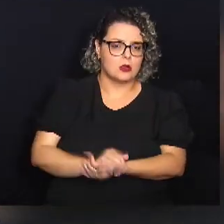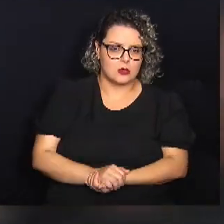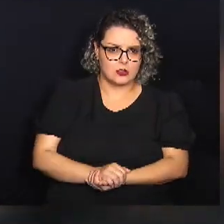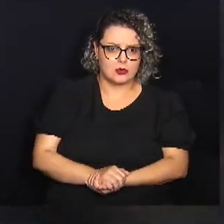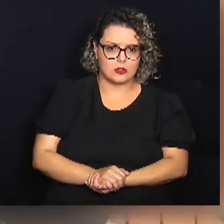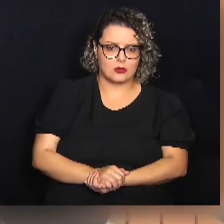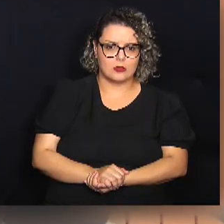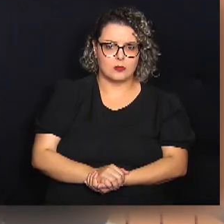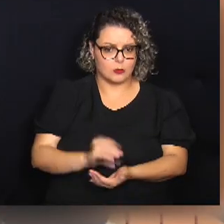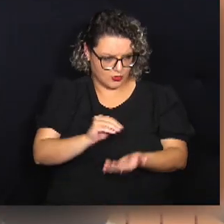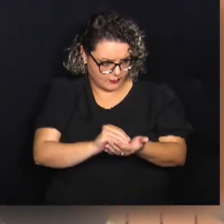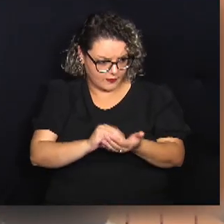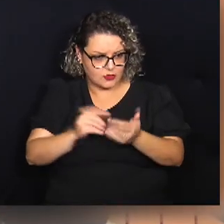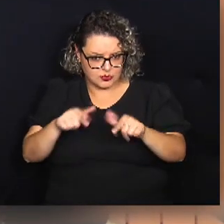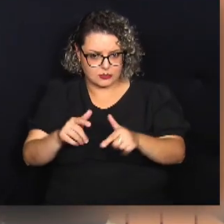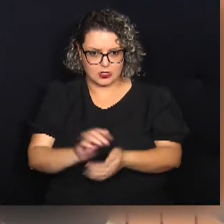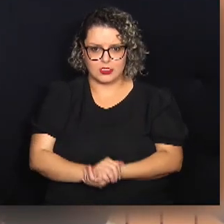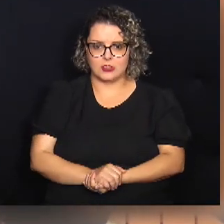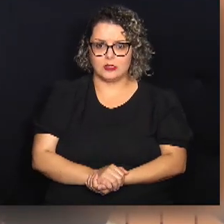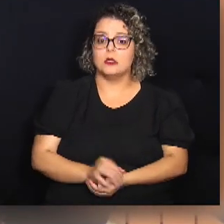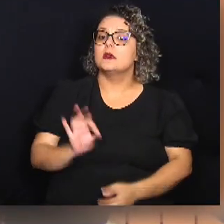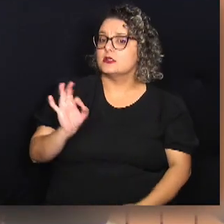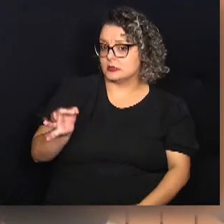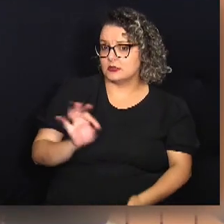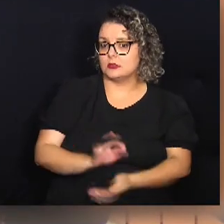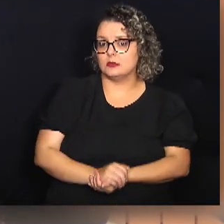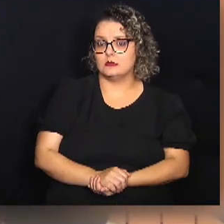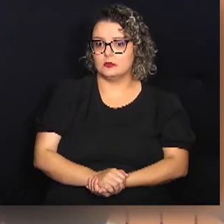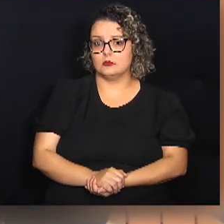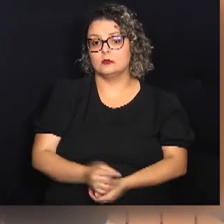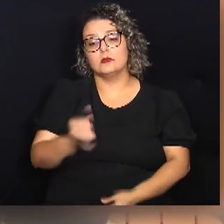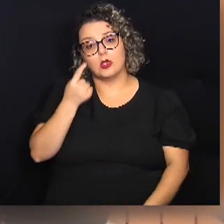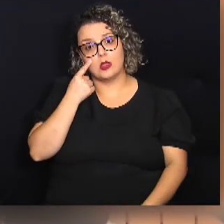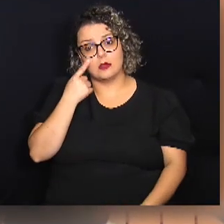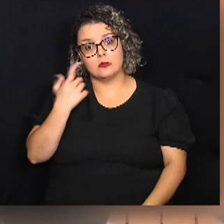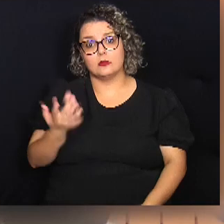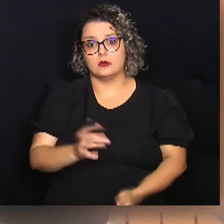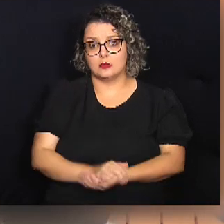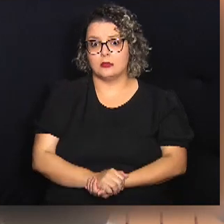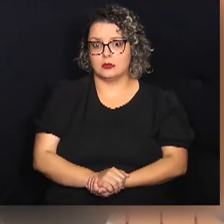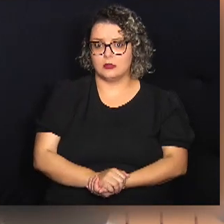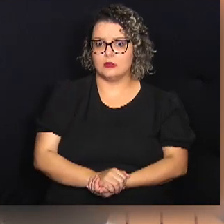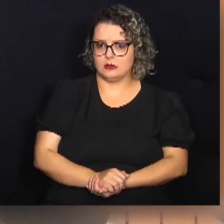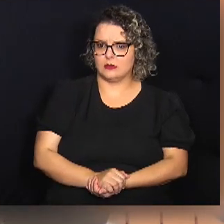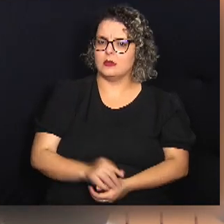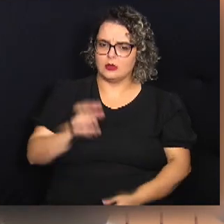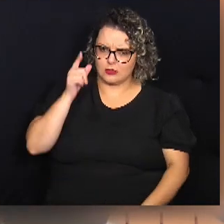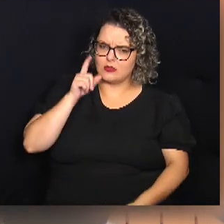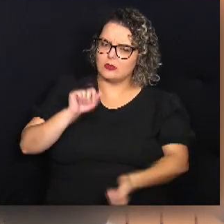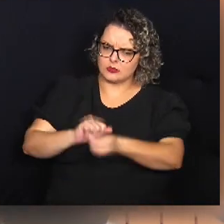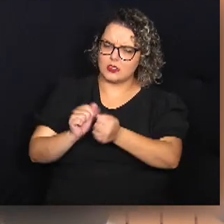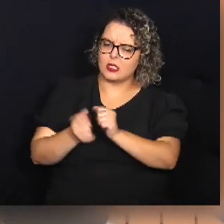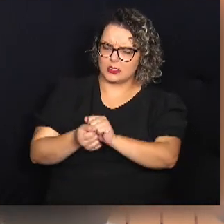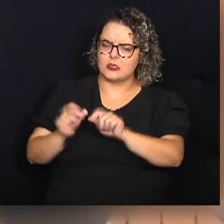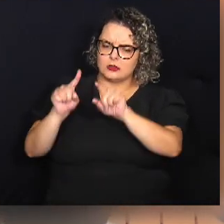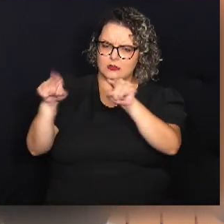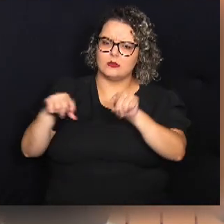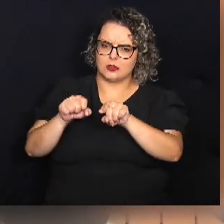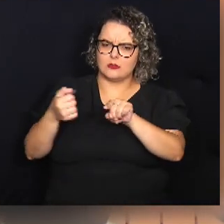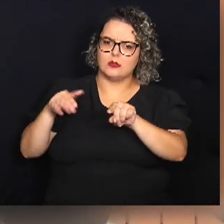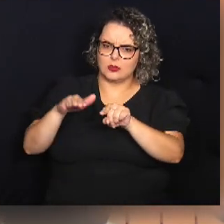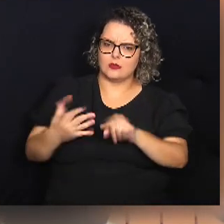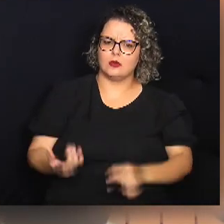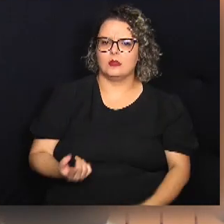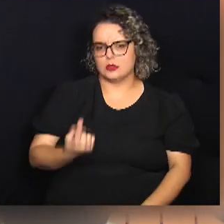ter por falta de espaço? Exato. Olha, eu acho que daria para encaixar um armário pelo menos no